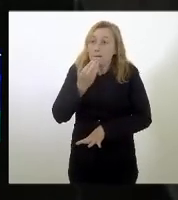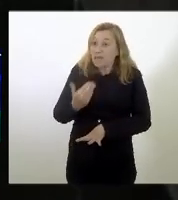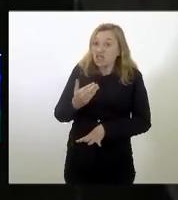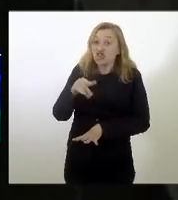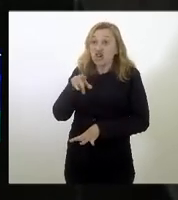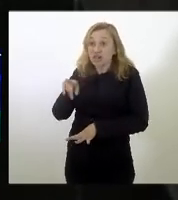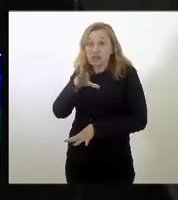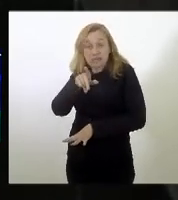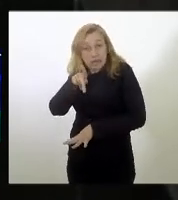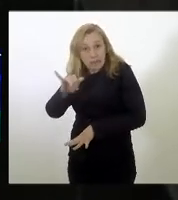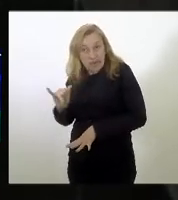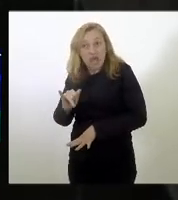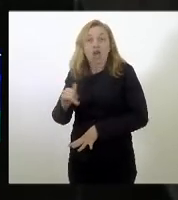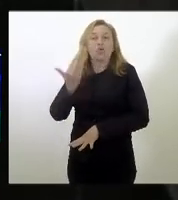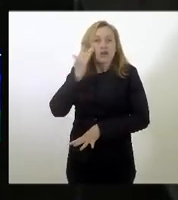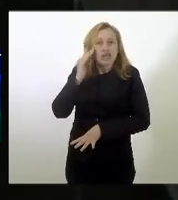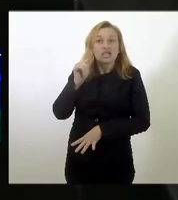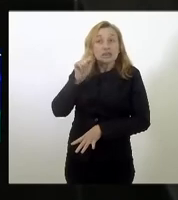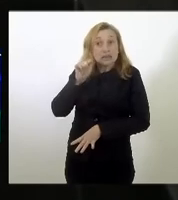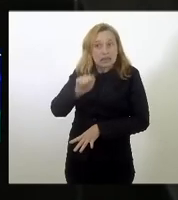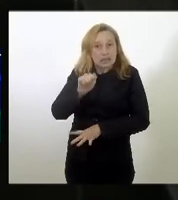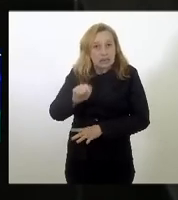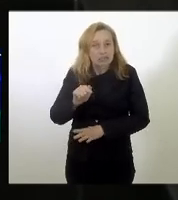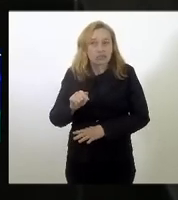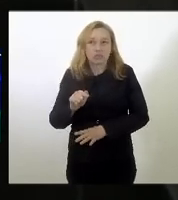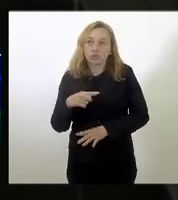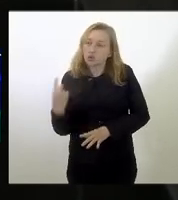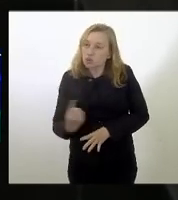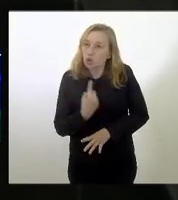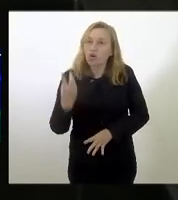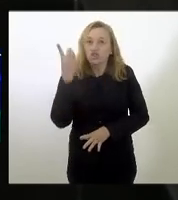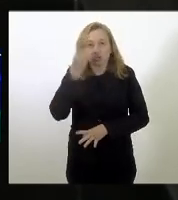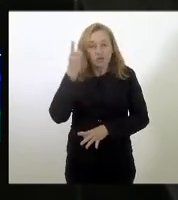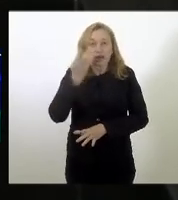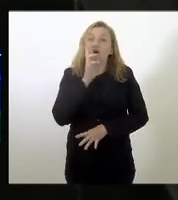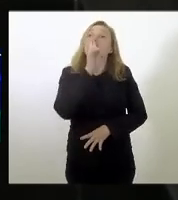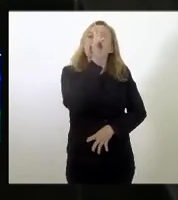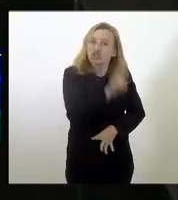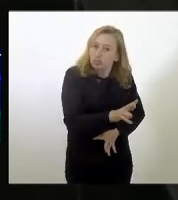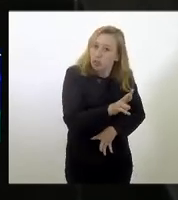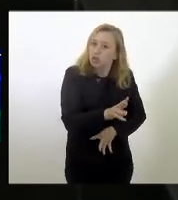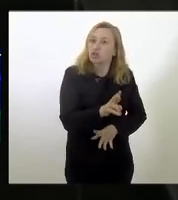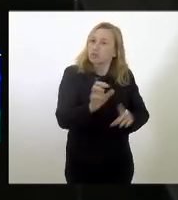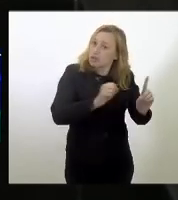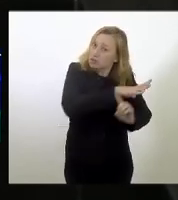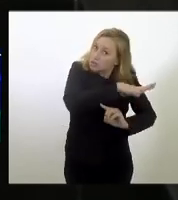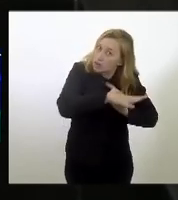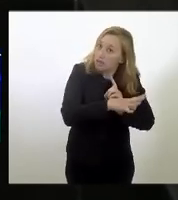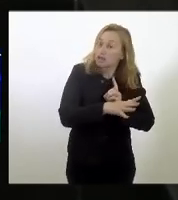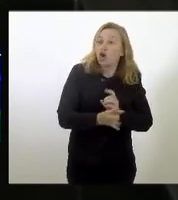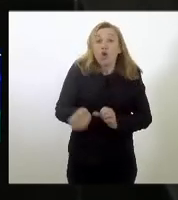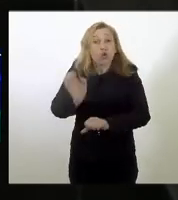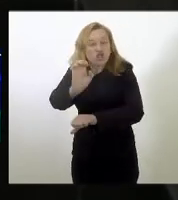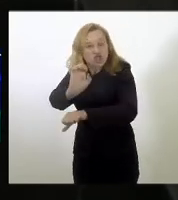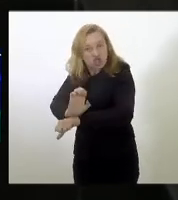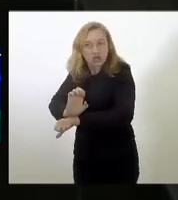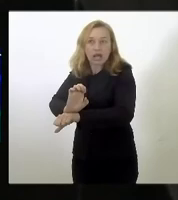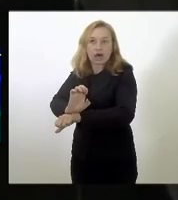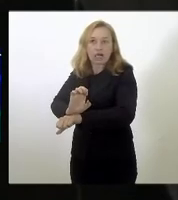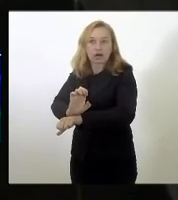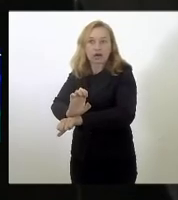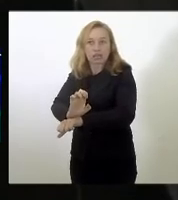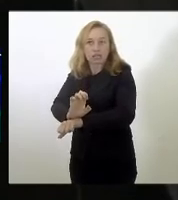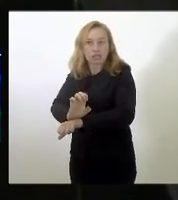porque eu compreendo que esse parlamento precisa dar uma resposta para a sociedade quando o Estado tem